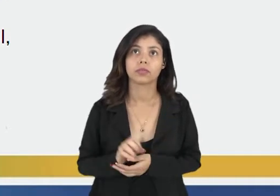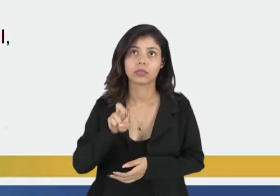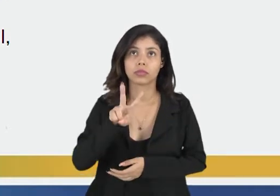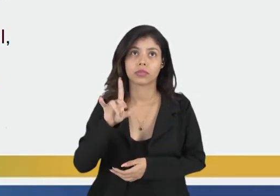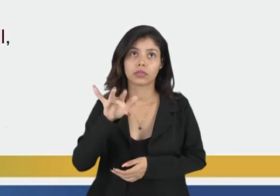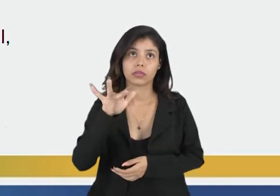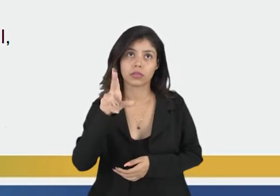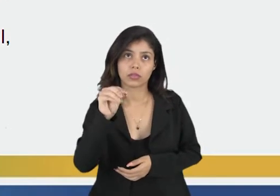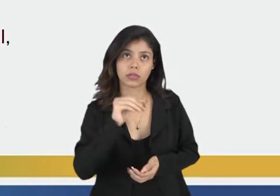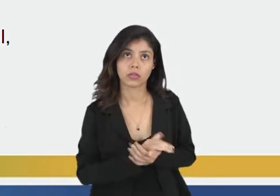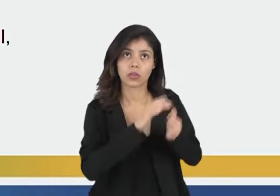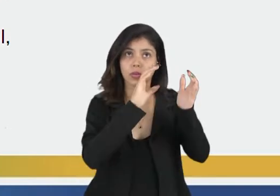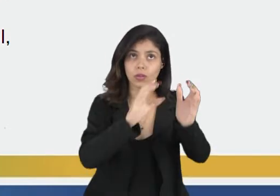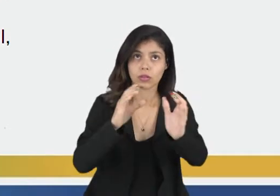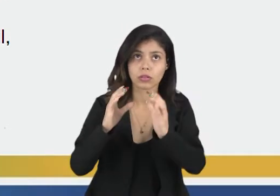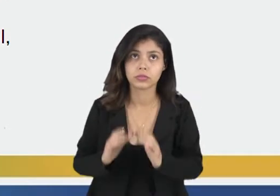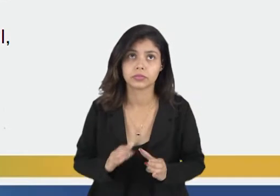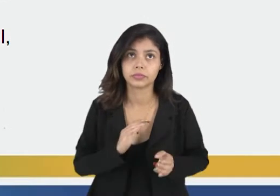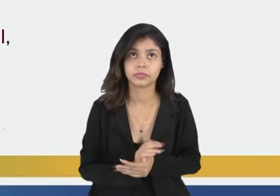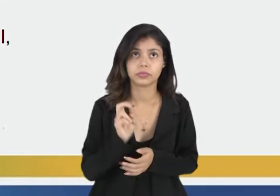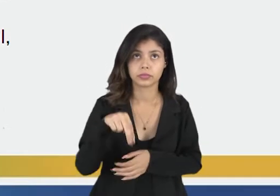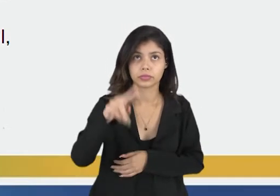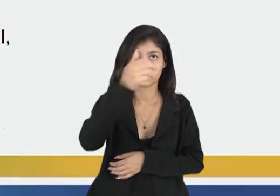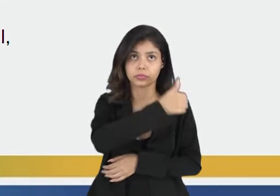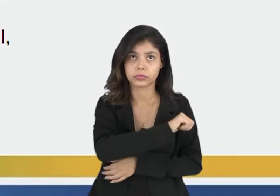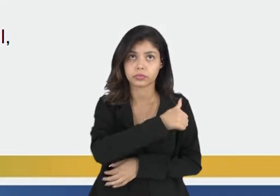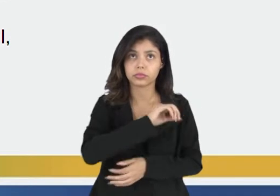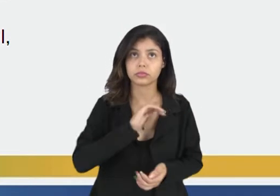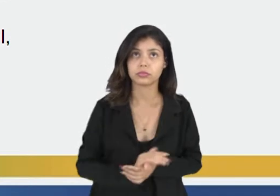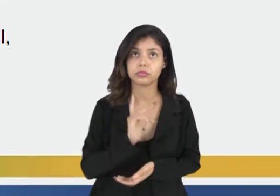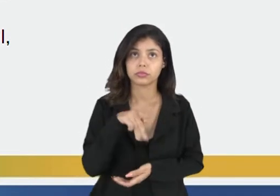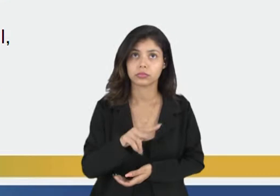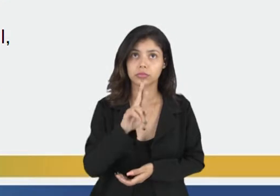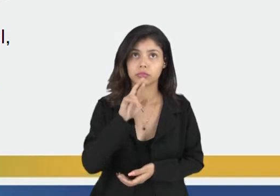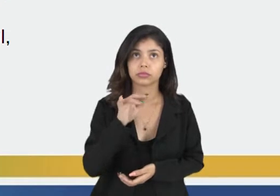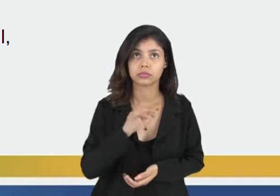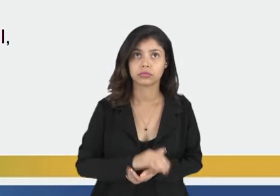Militar no Lins de Vasconcelos, bairro da Zona Norte do Rio.